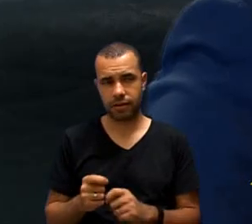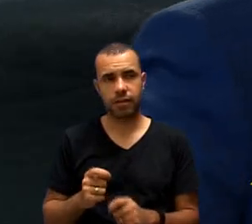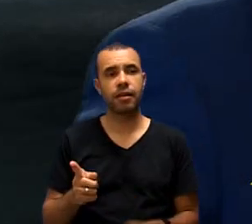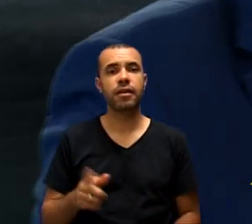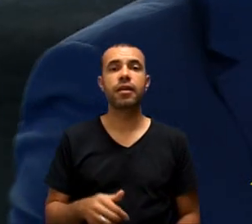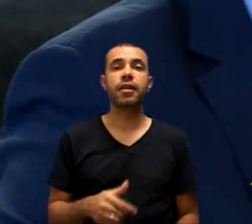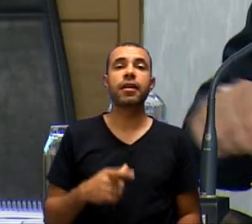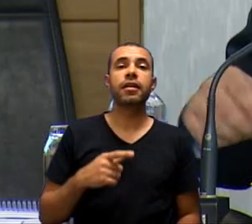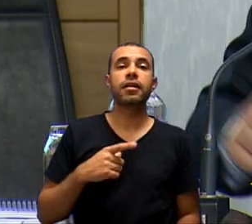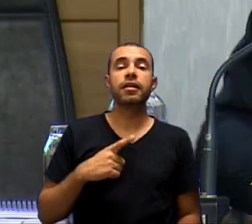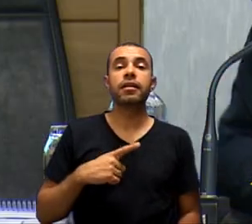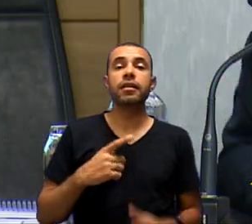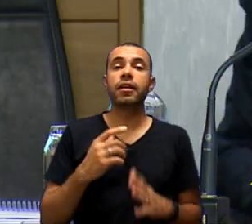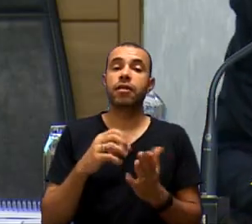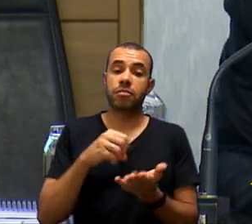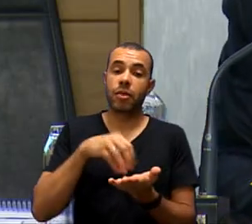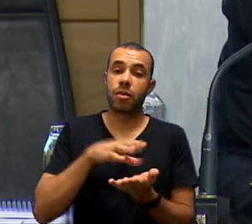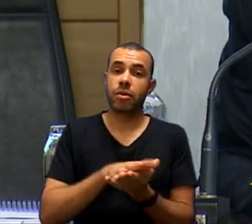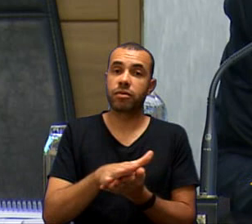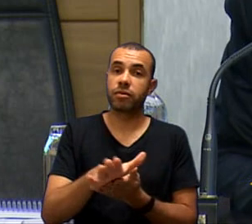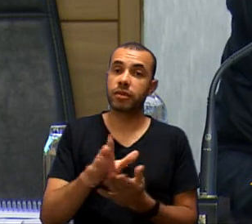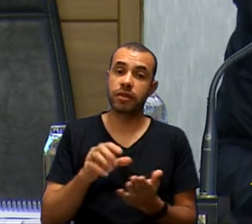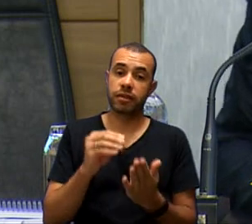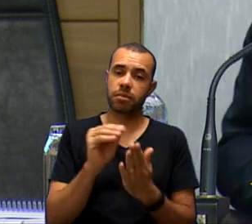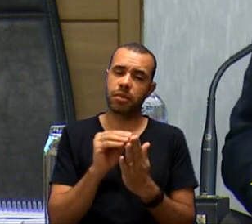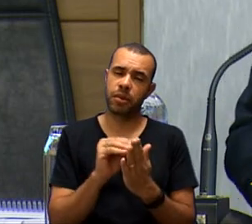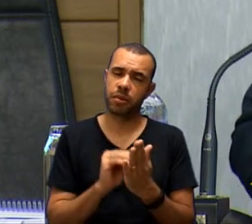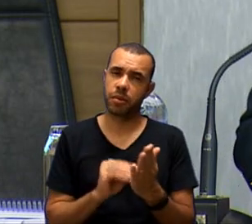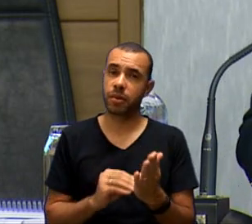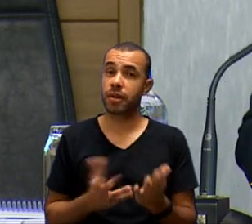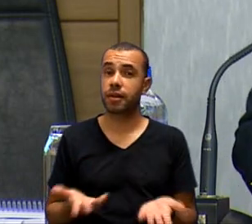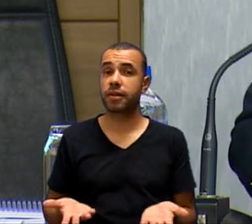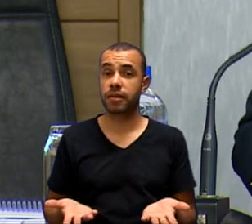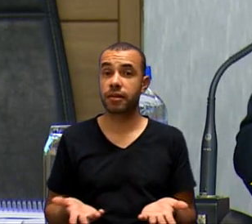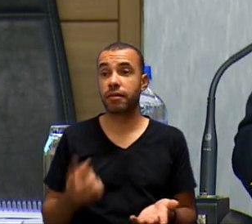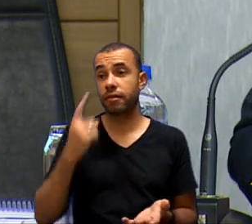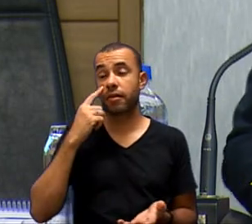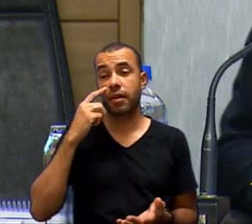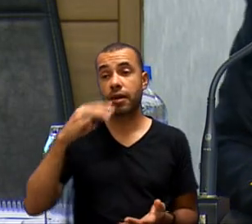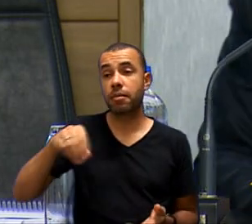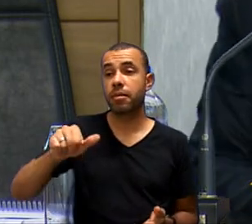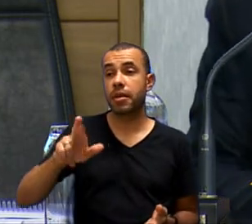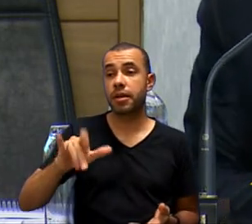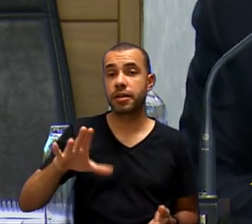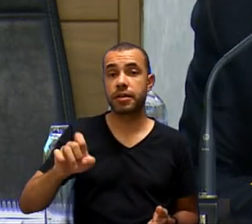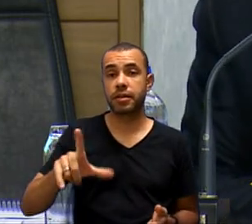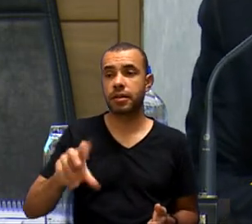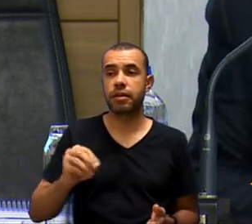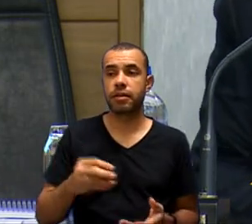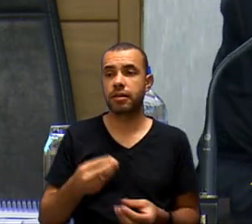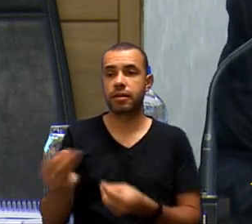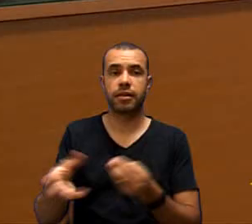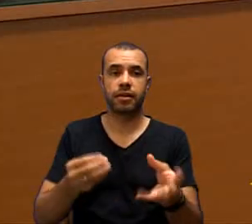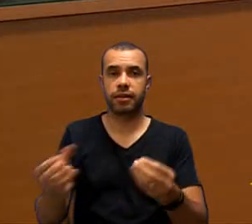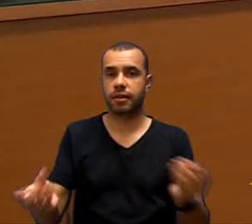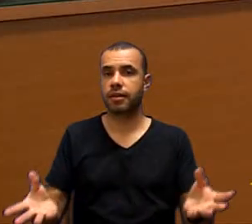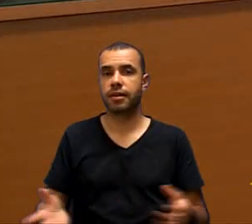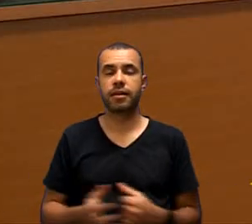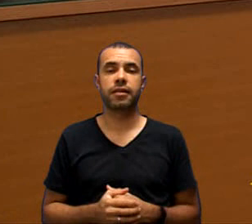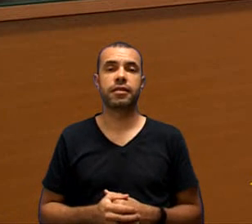cópia detalhada do orçamento. O senhor recebeu? Não, quero. Então, acho que o Marcelo vai trazer para todo mundo. Olha lá. Já está chegando aí. Tá ok?